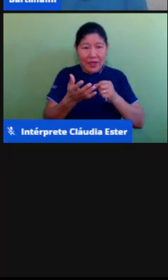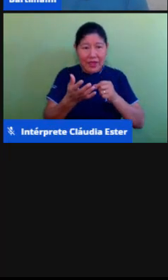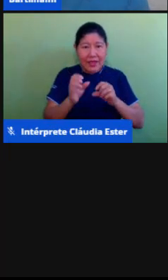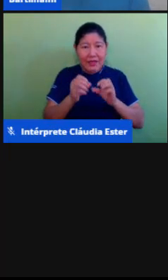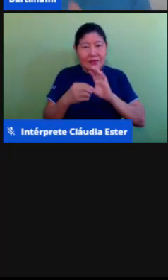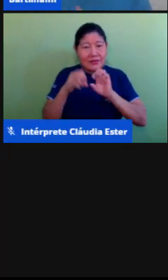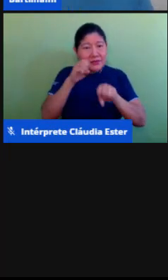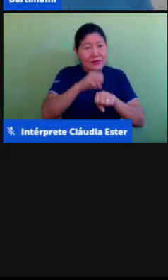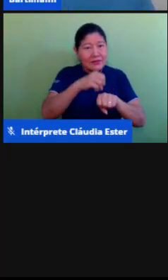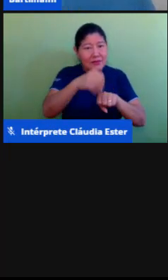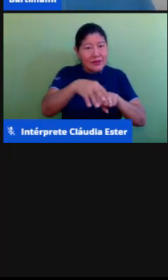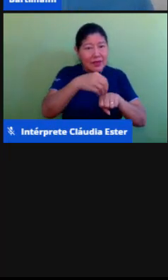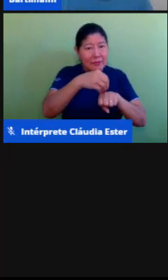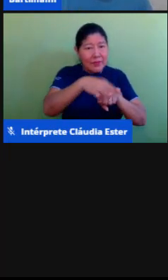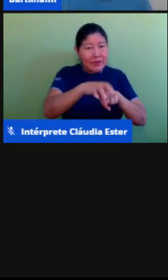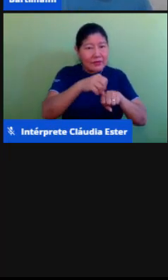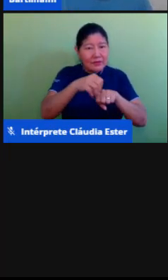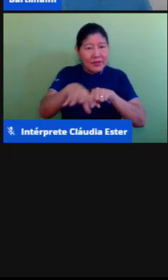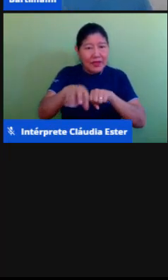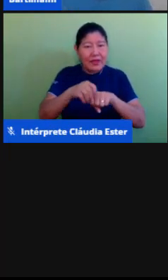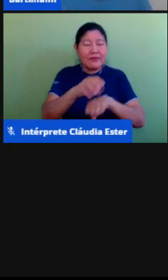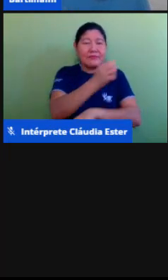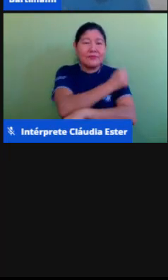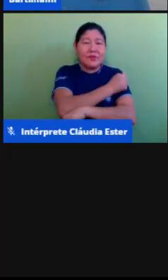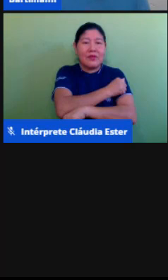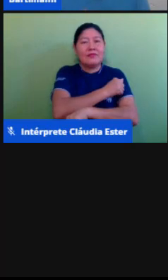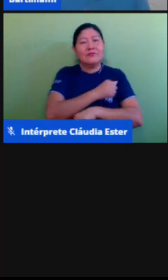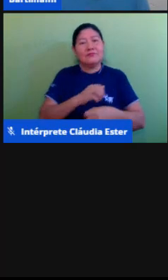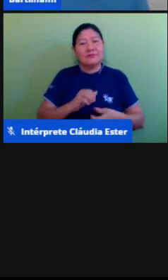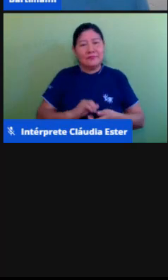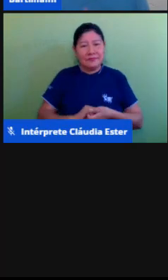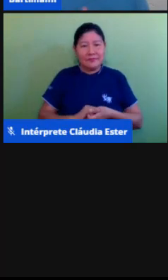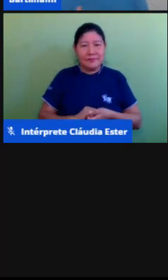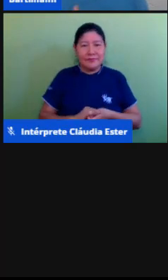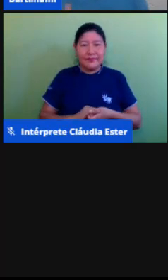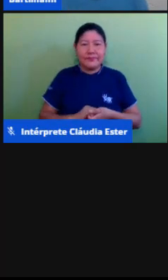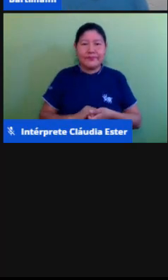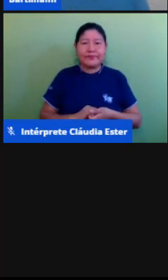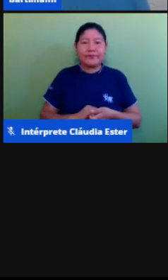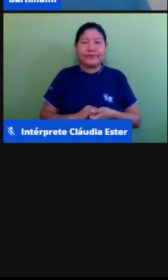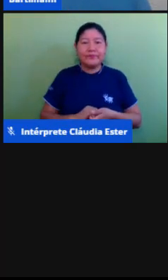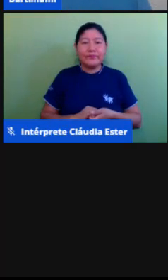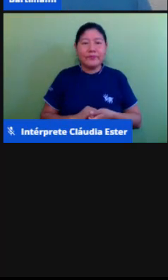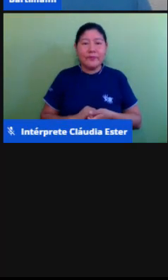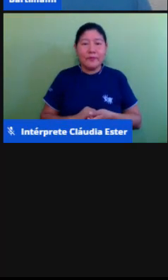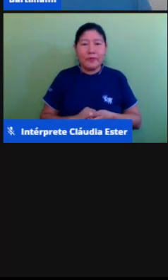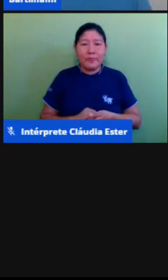o mapa para explicar aquilo que você precisa. Tá? Pode avançar o slide.